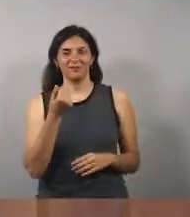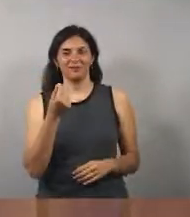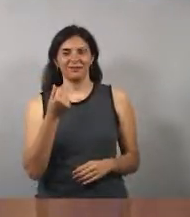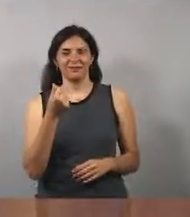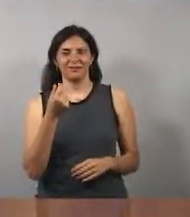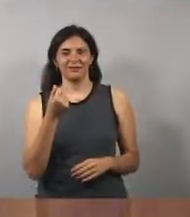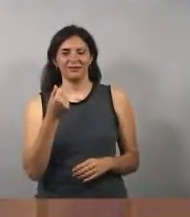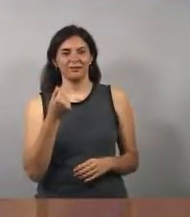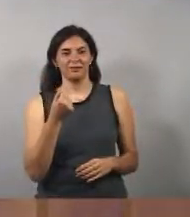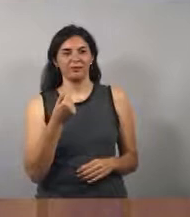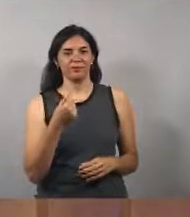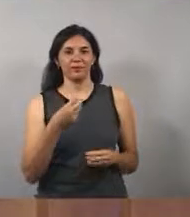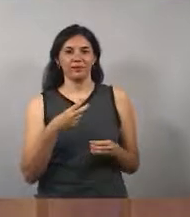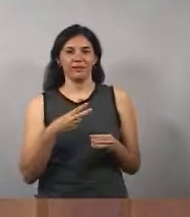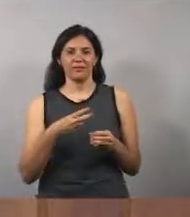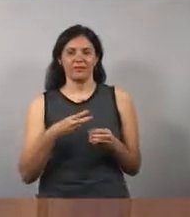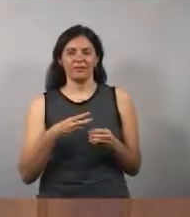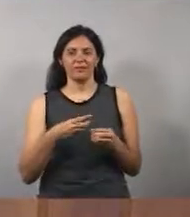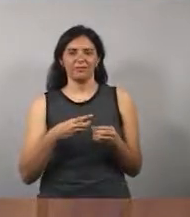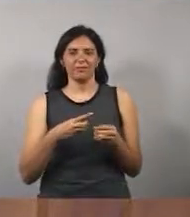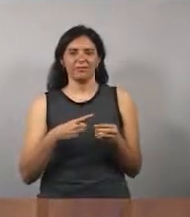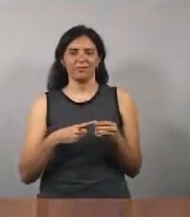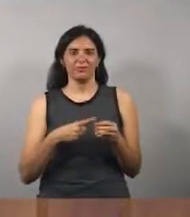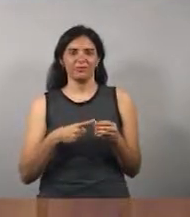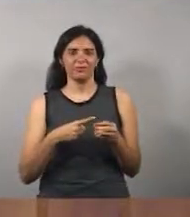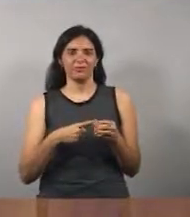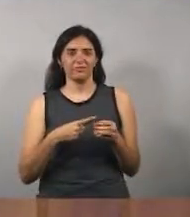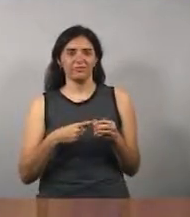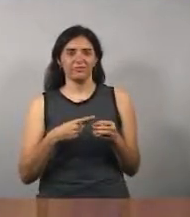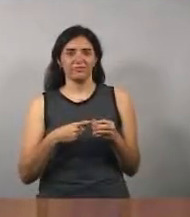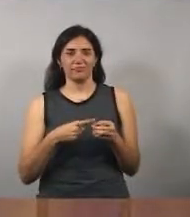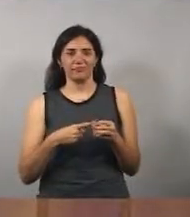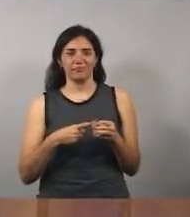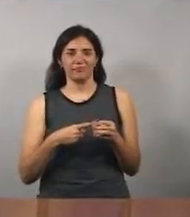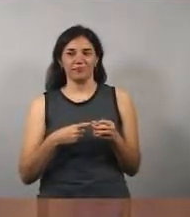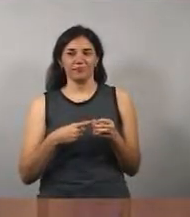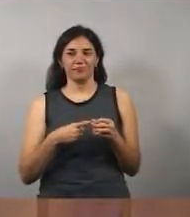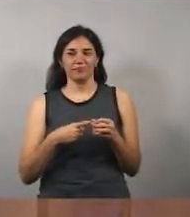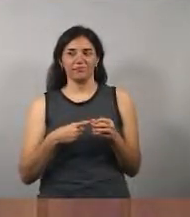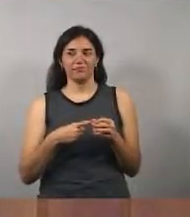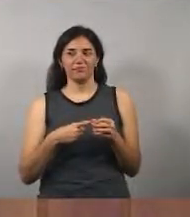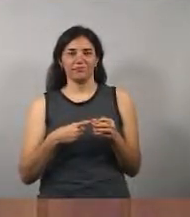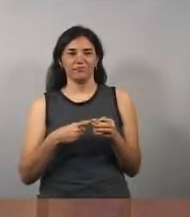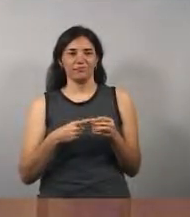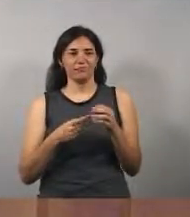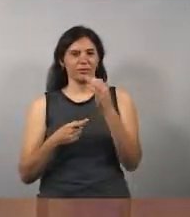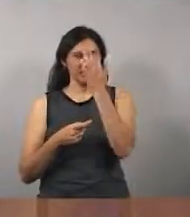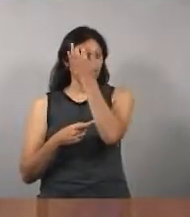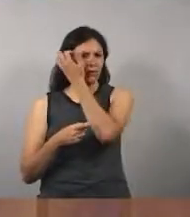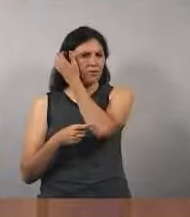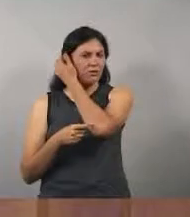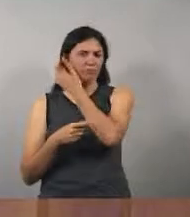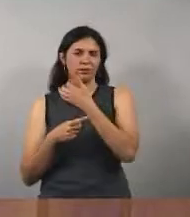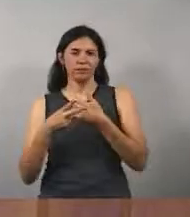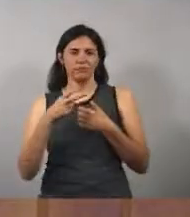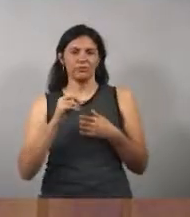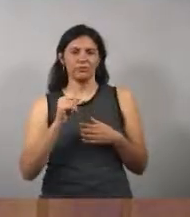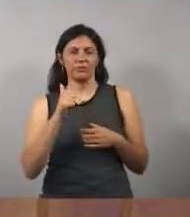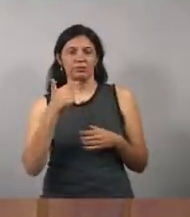município. Nós tivemos aqui uma audiência pública em